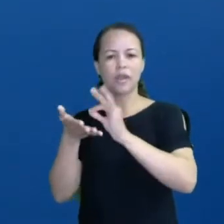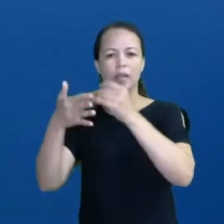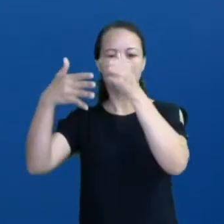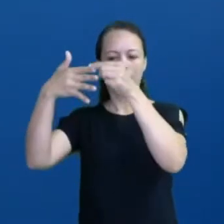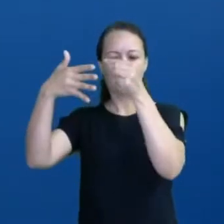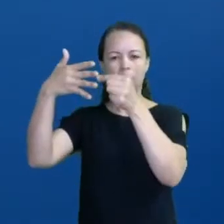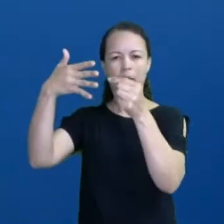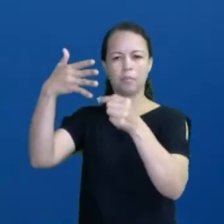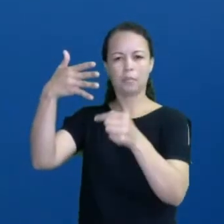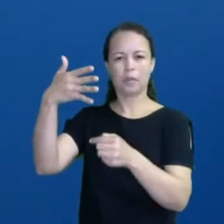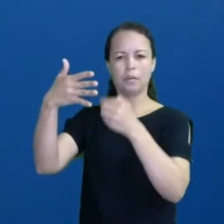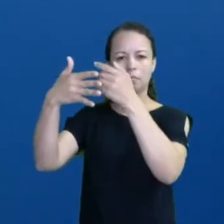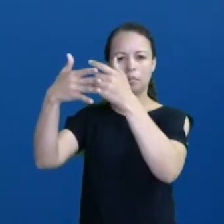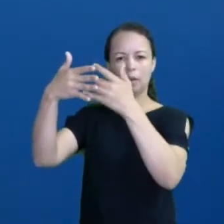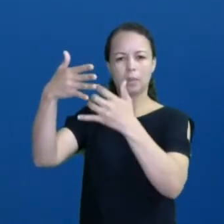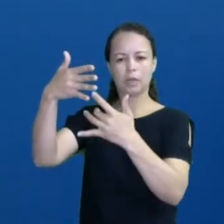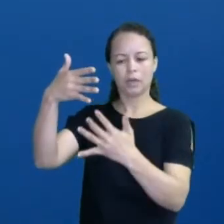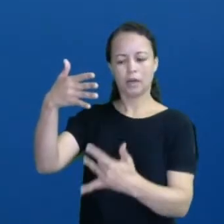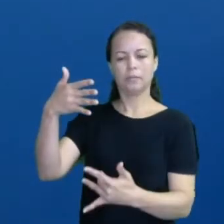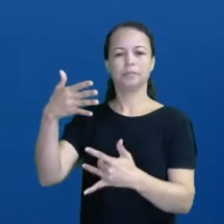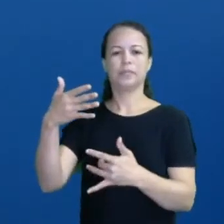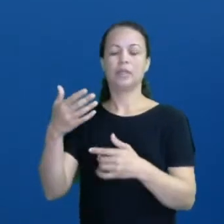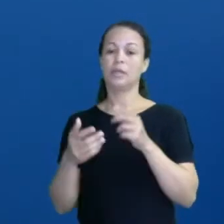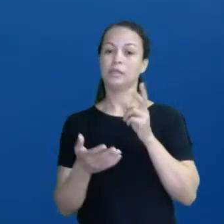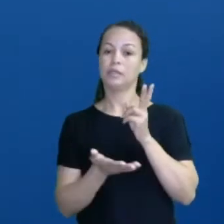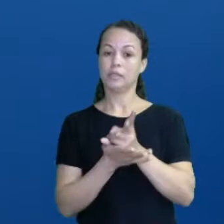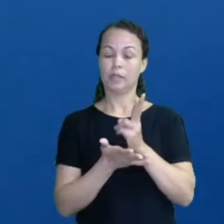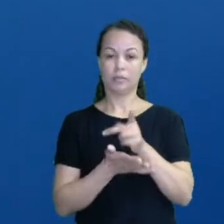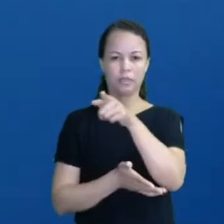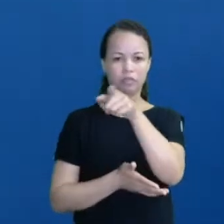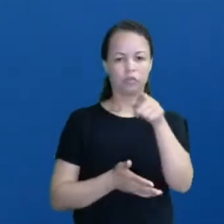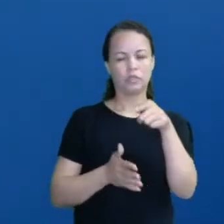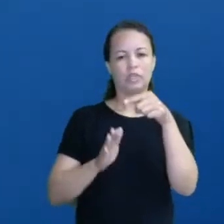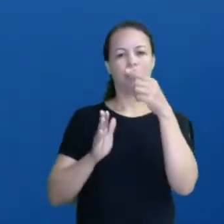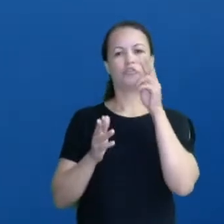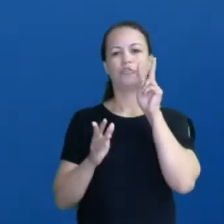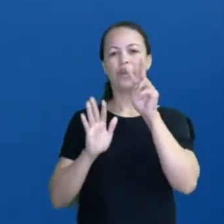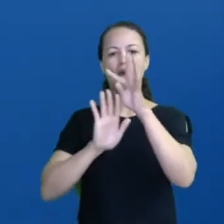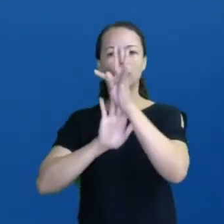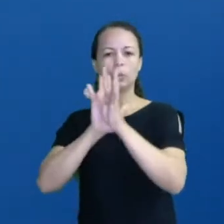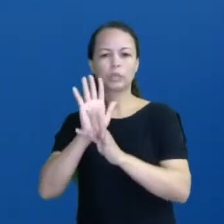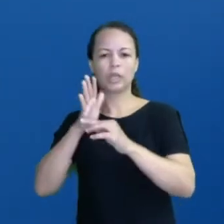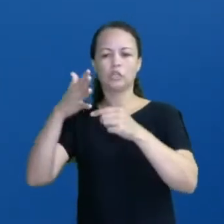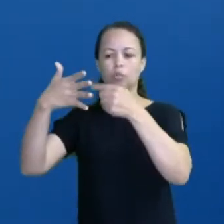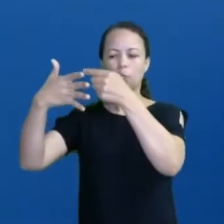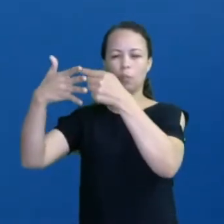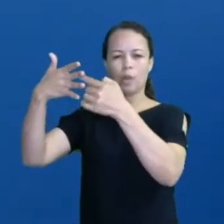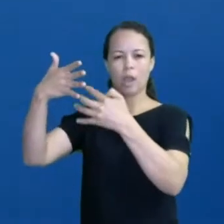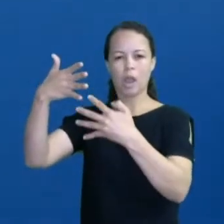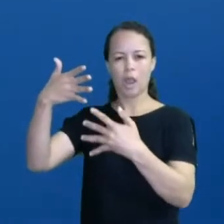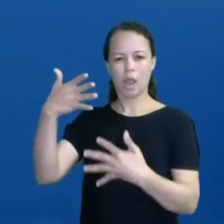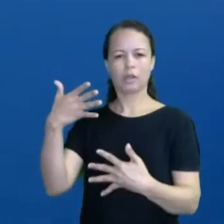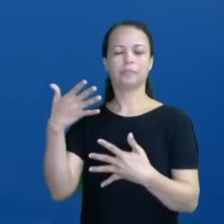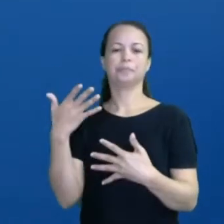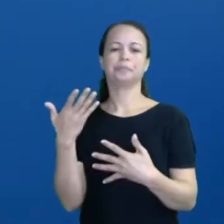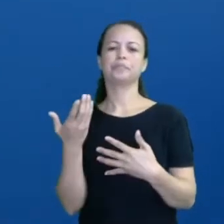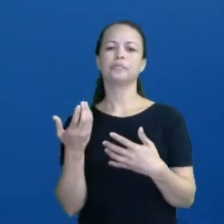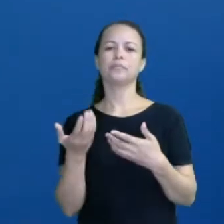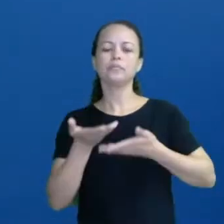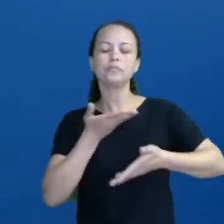item embaixo do outro. Então sempre que vocês virem um textinho em que tenham produtos ou